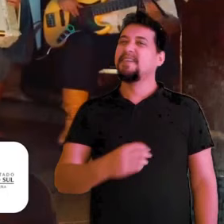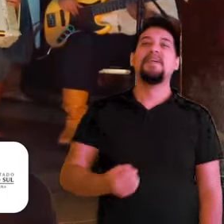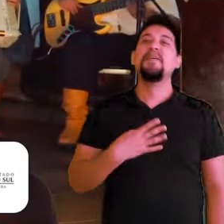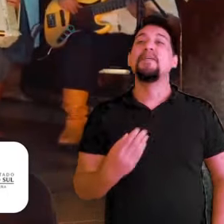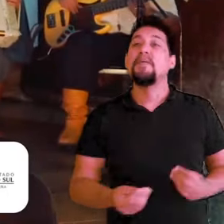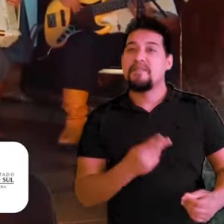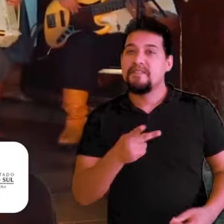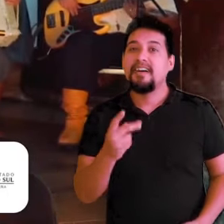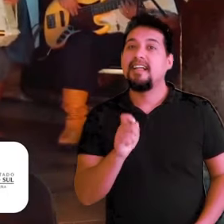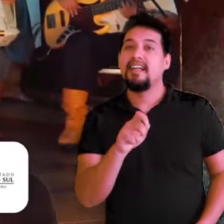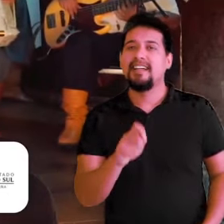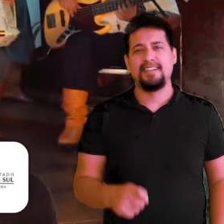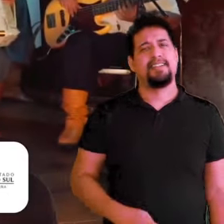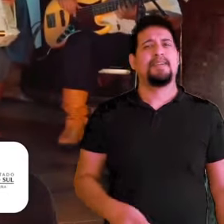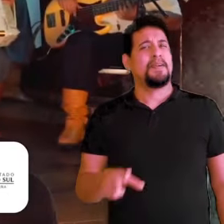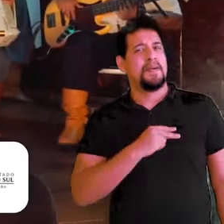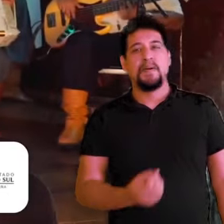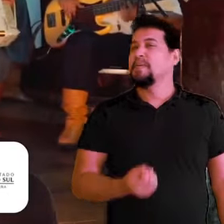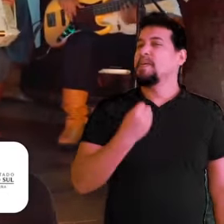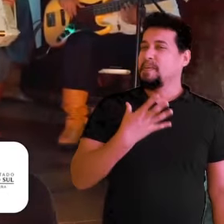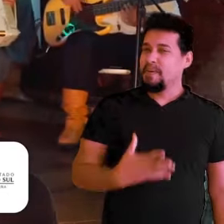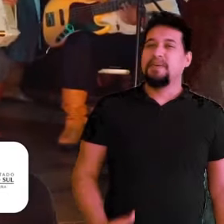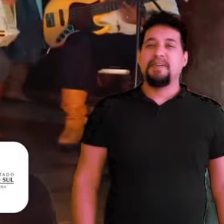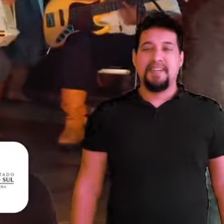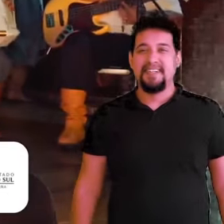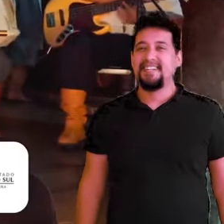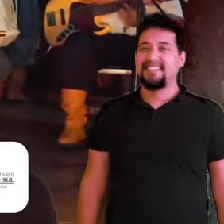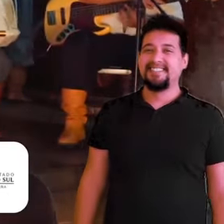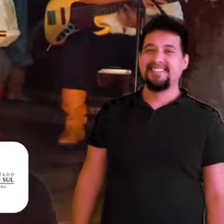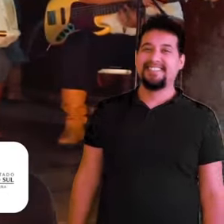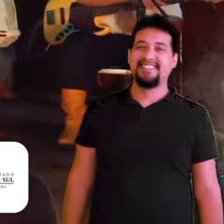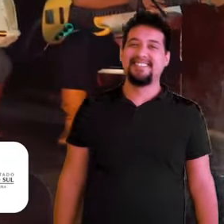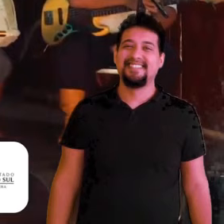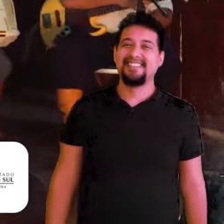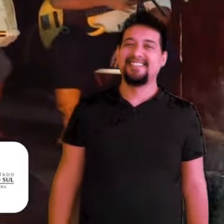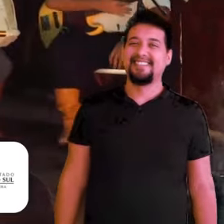Ai que eu disse, como é que eu te disse? Ai de bom, viu? Eu te disse. Só.